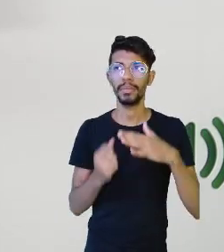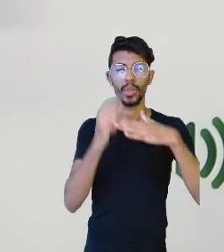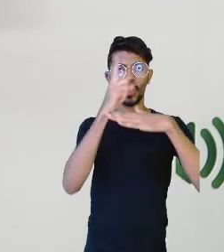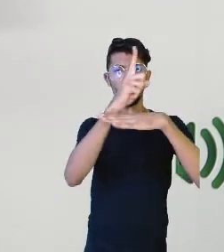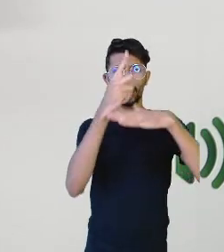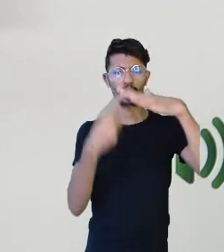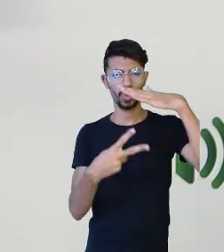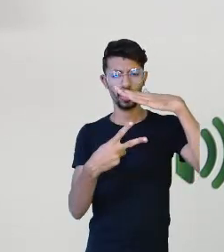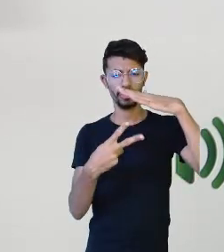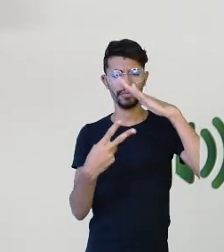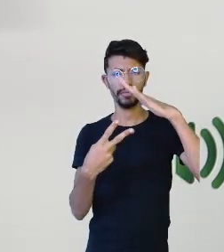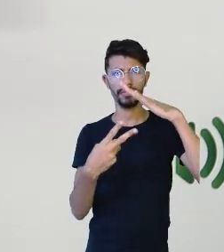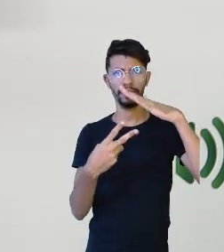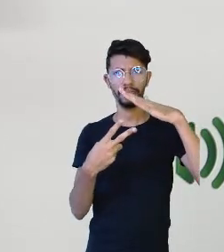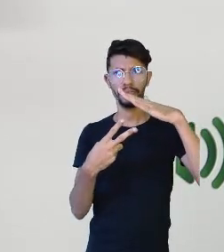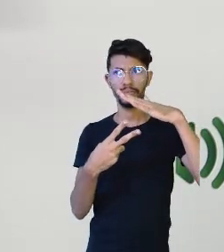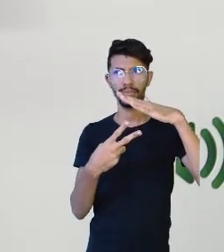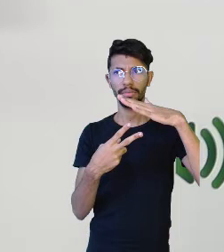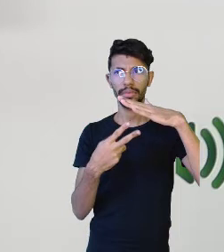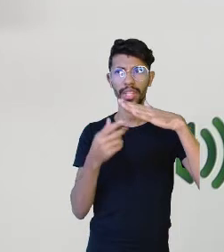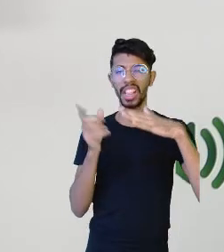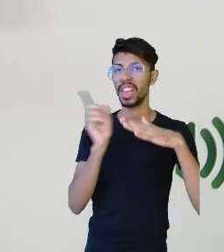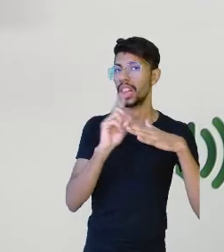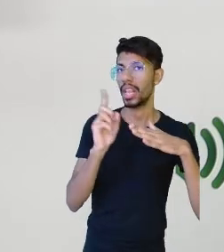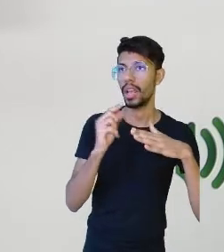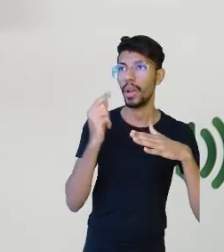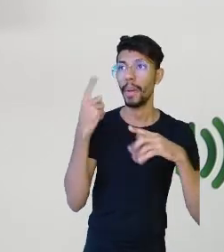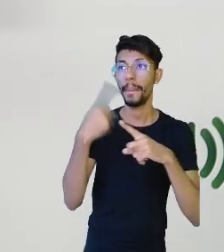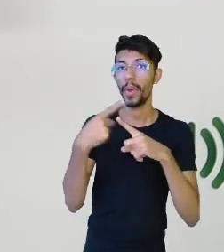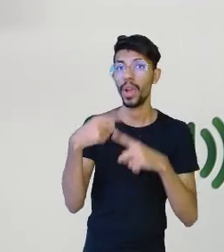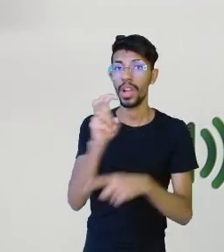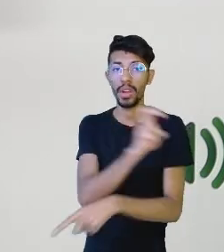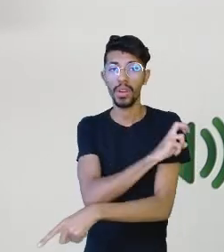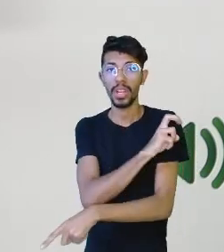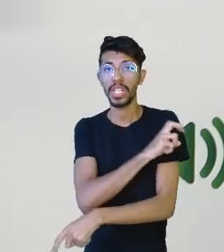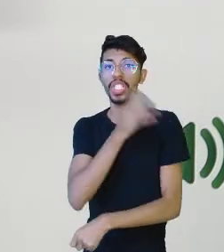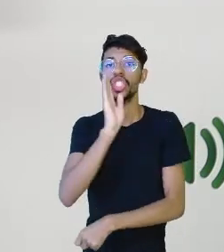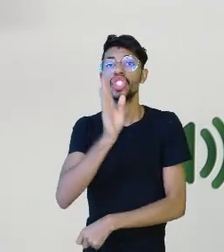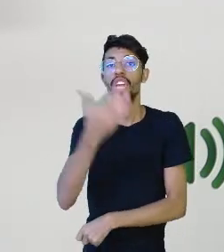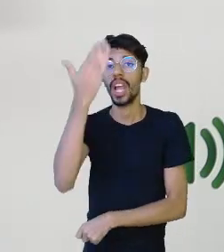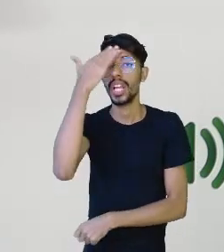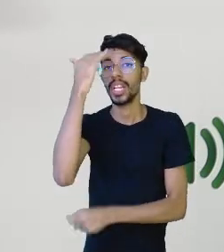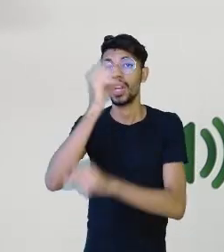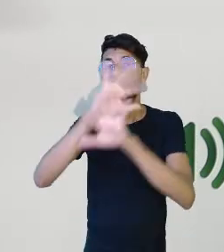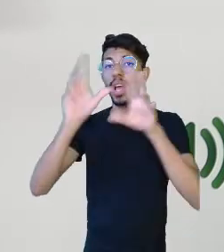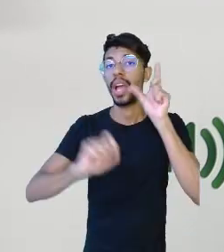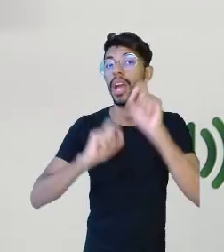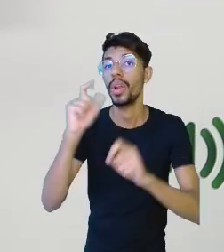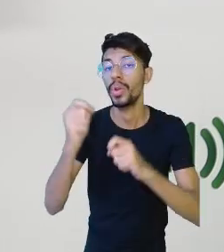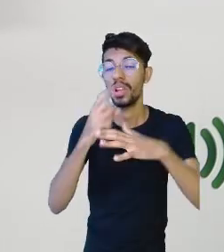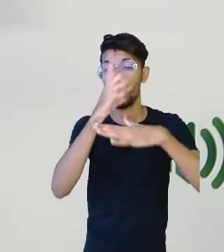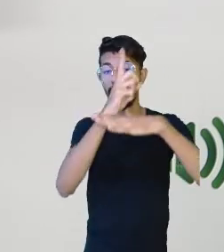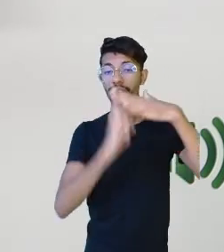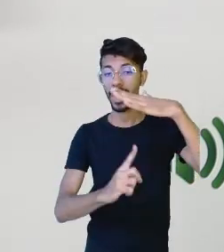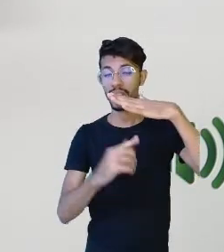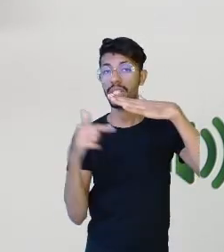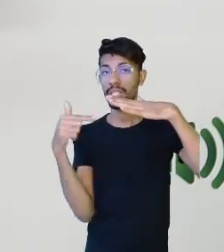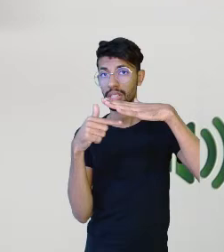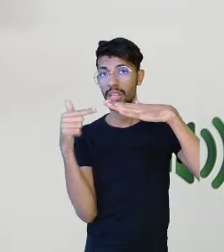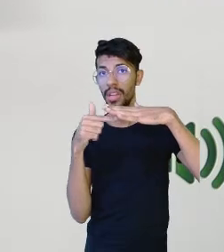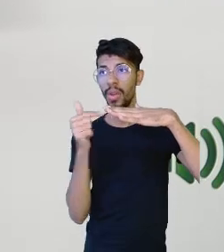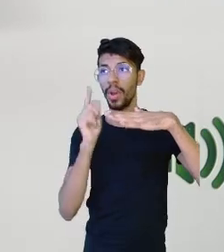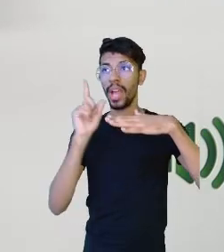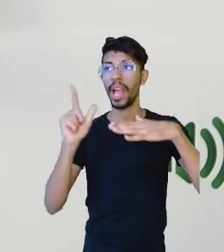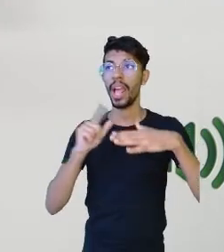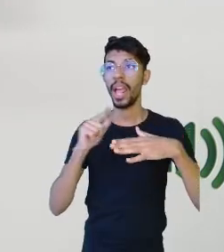1/2, 1/2 não, porque o 5º ano já entendeu que a fração, ela é